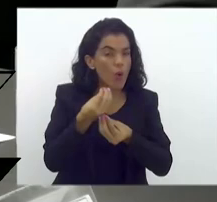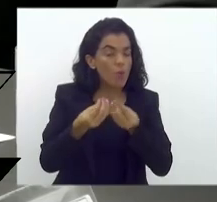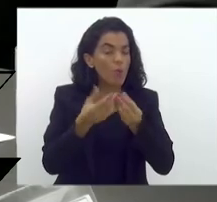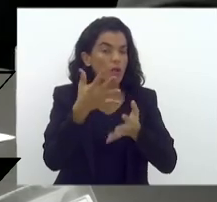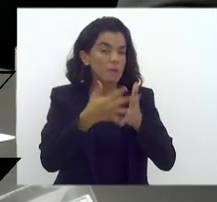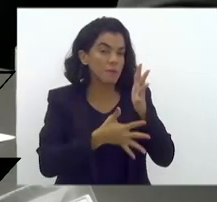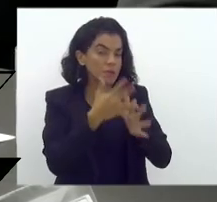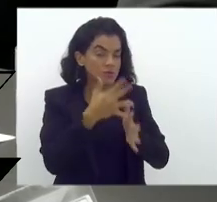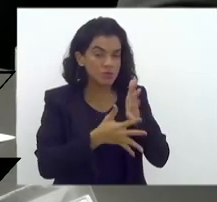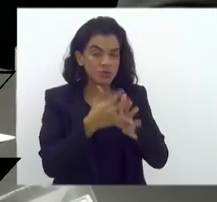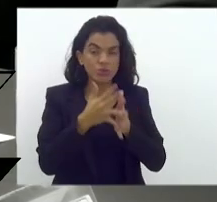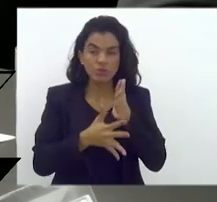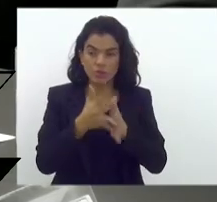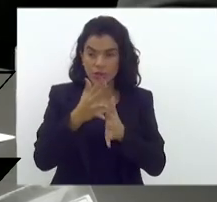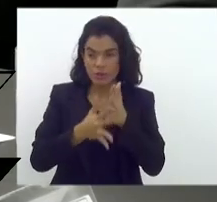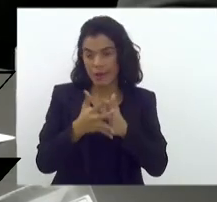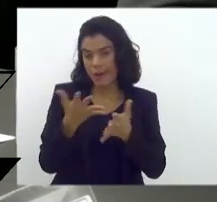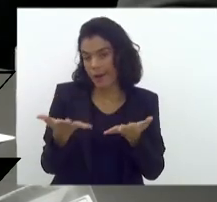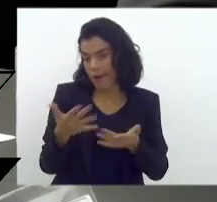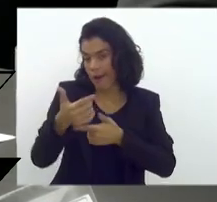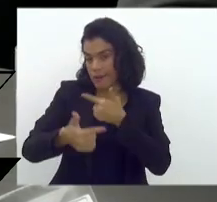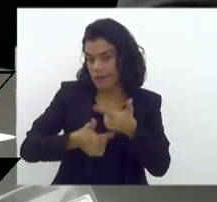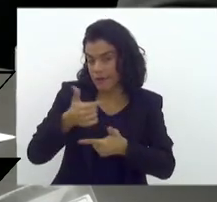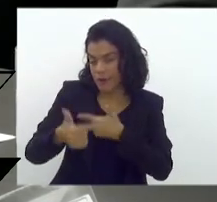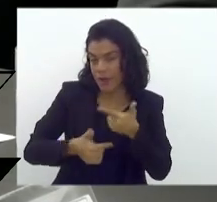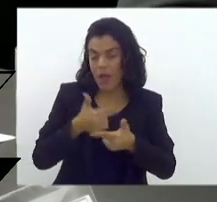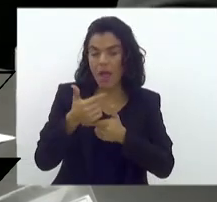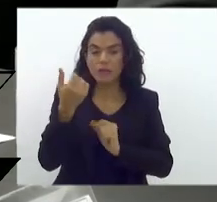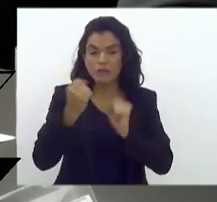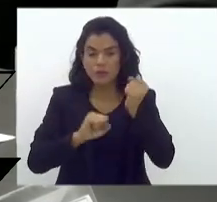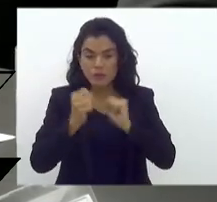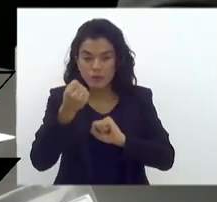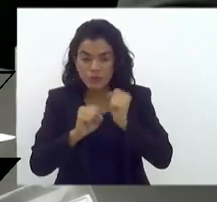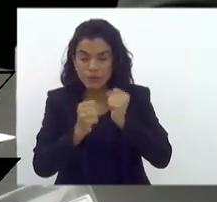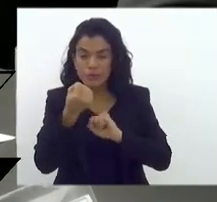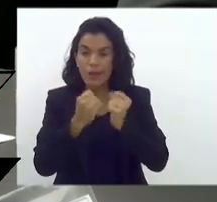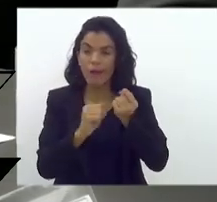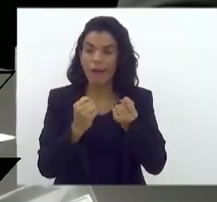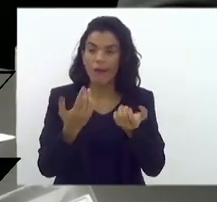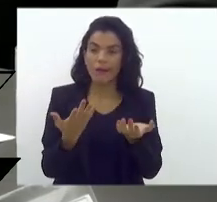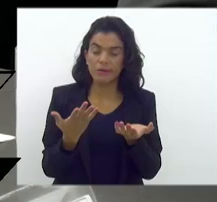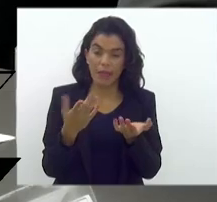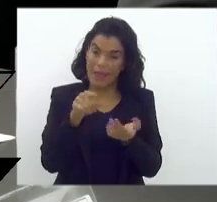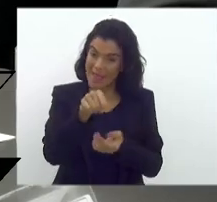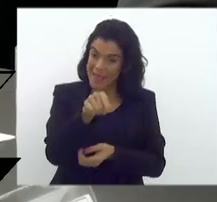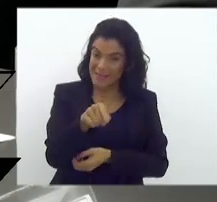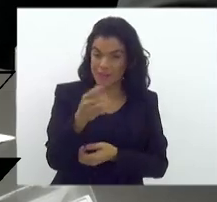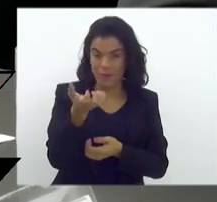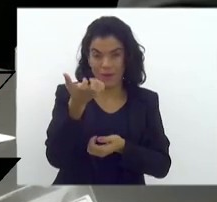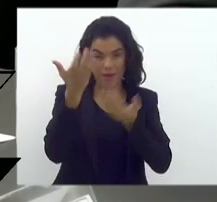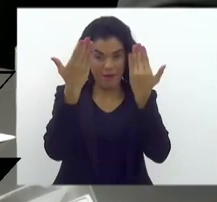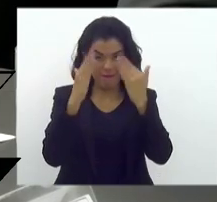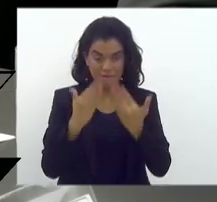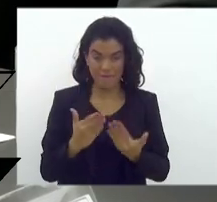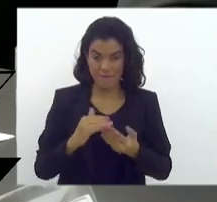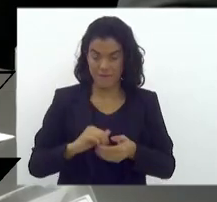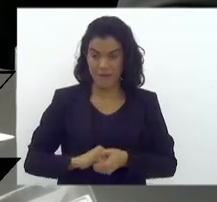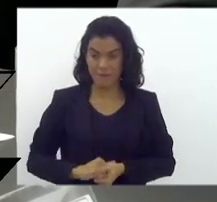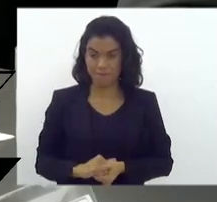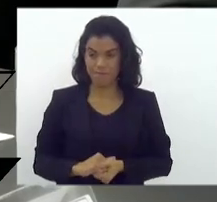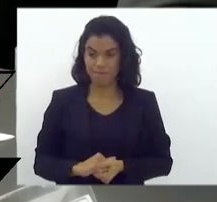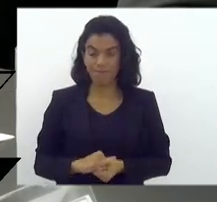atingir, enfim, atividades industriais. Esse ponto que eu queria avaliar. Tá bom.